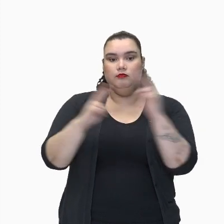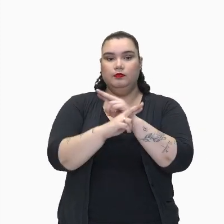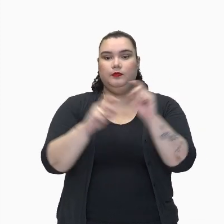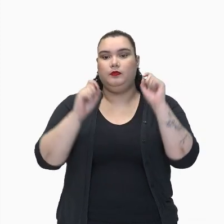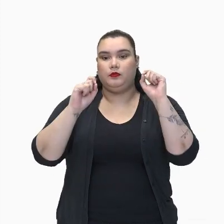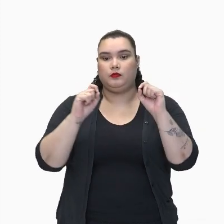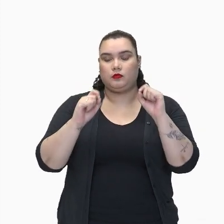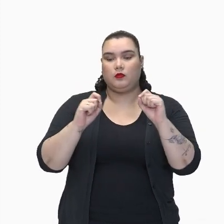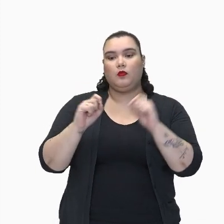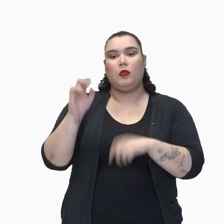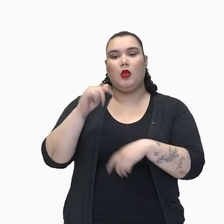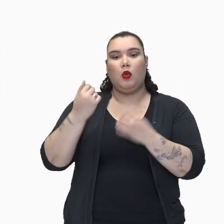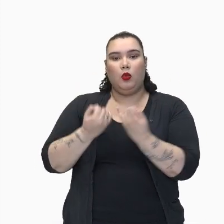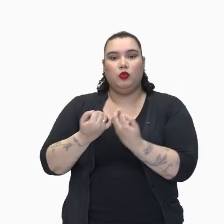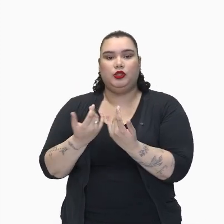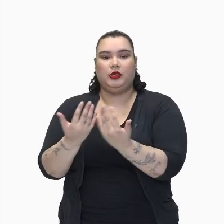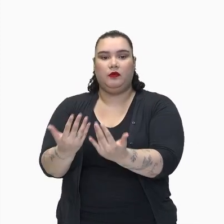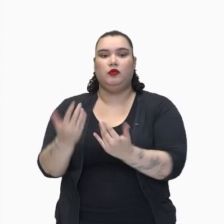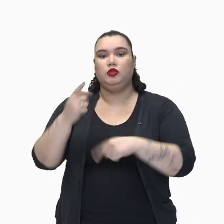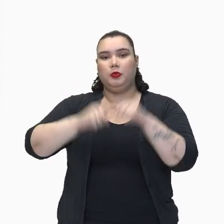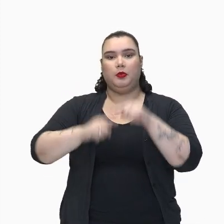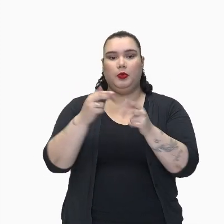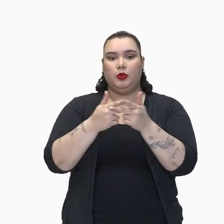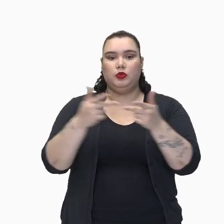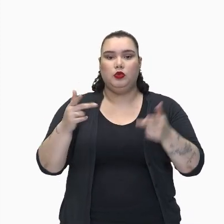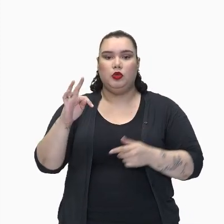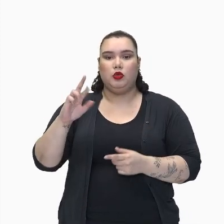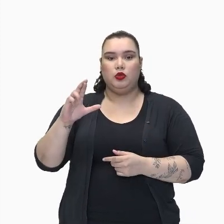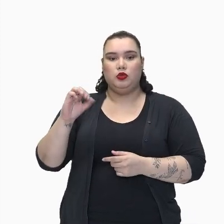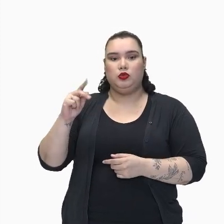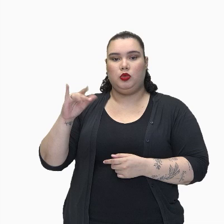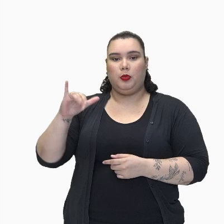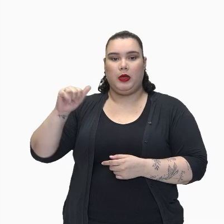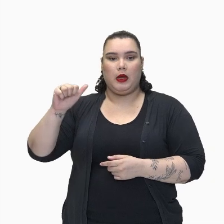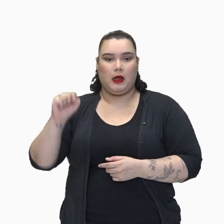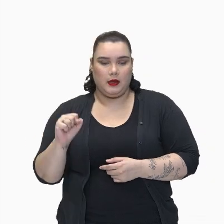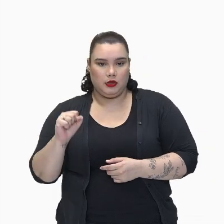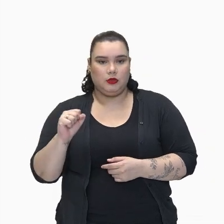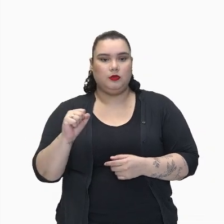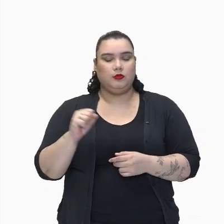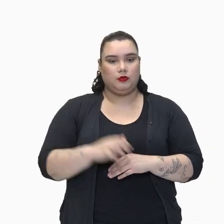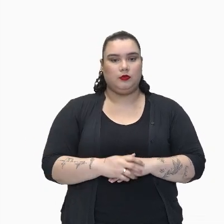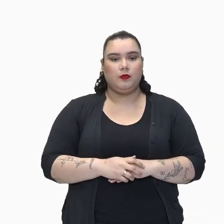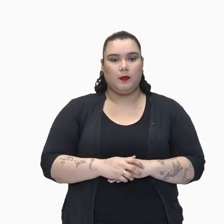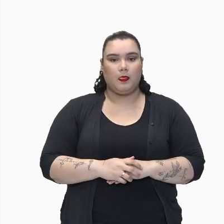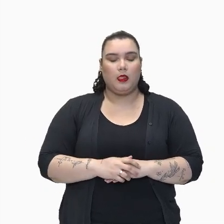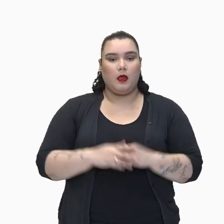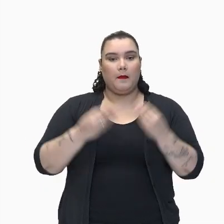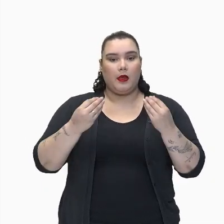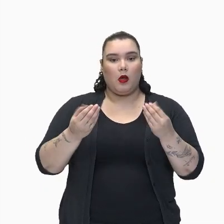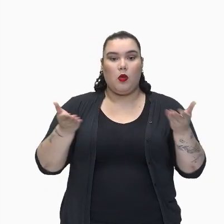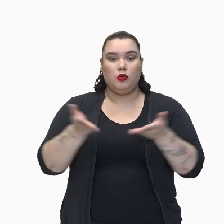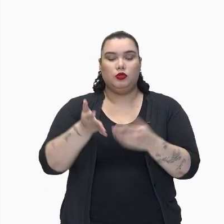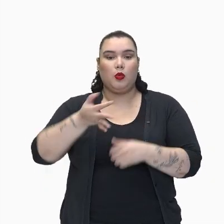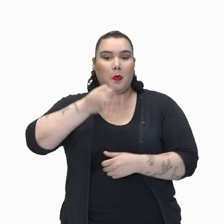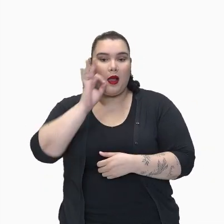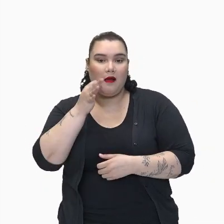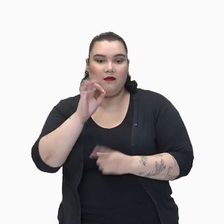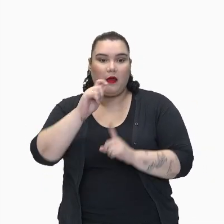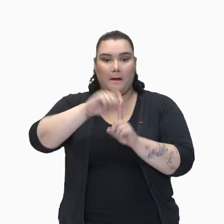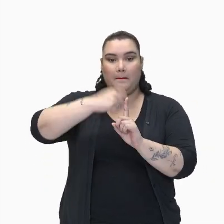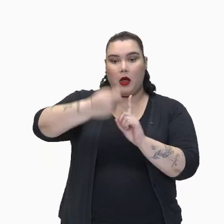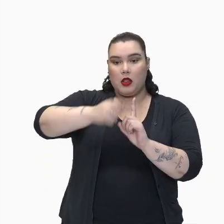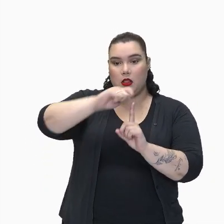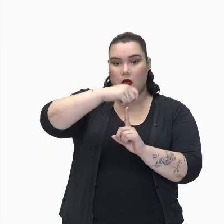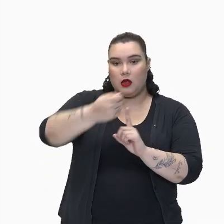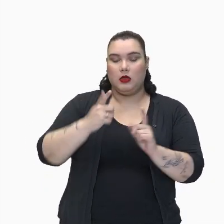cultivo de produtos tropicais para o abastecimento do mercado externo. Hoje o café e a banana